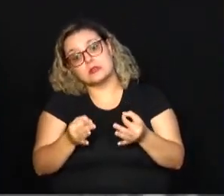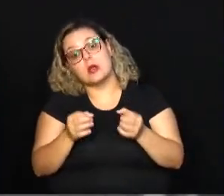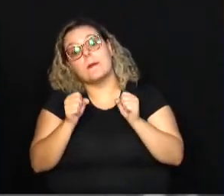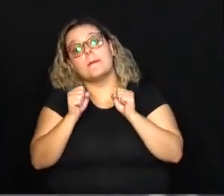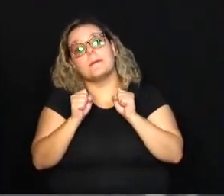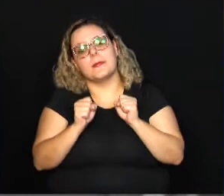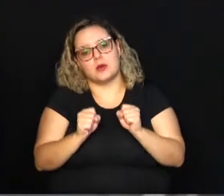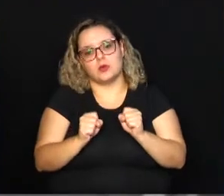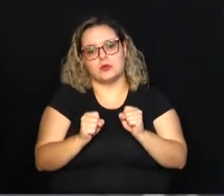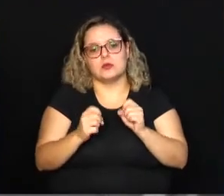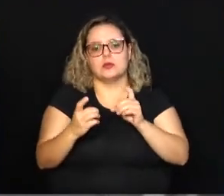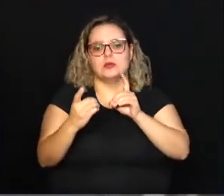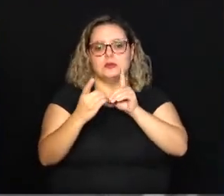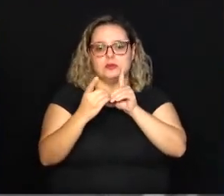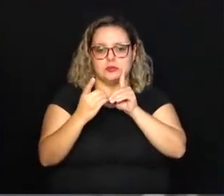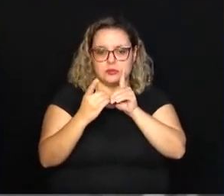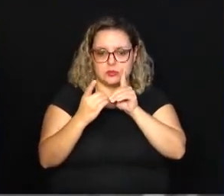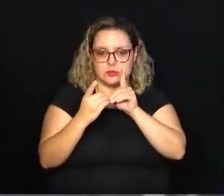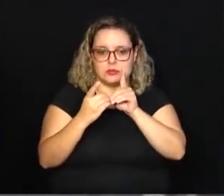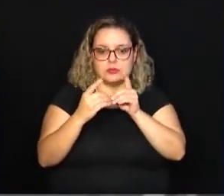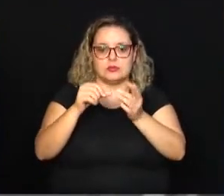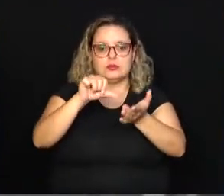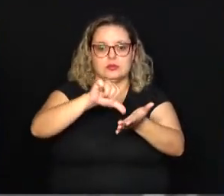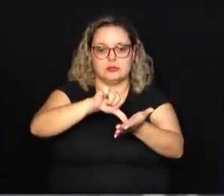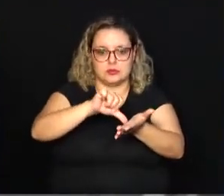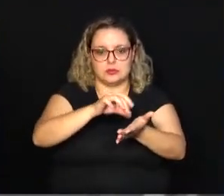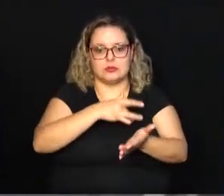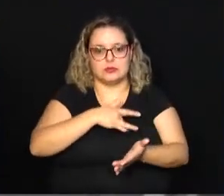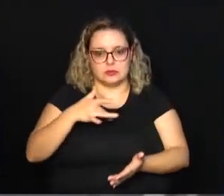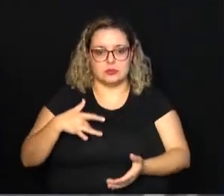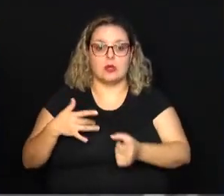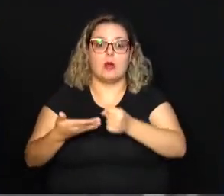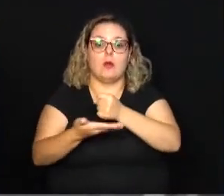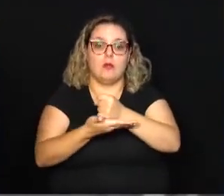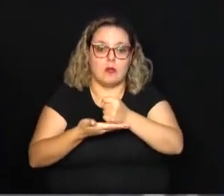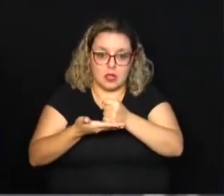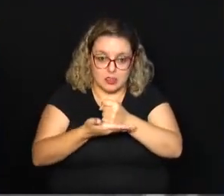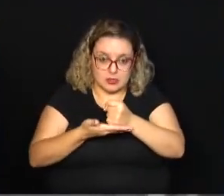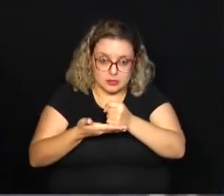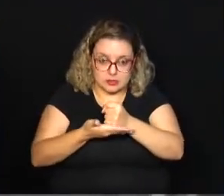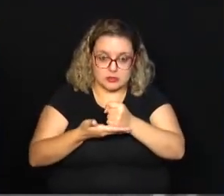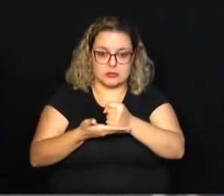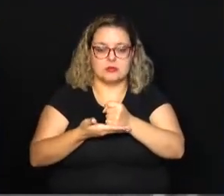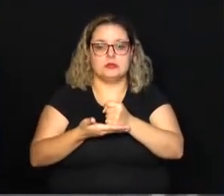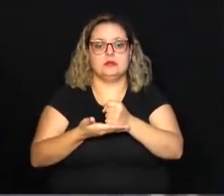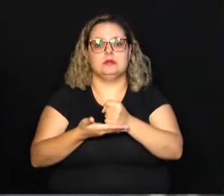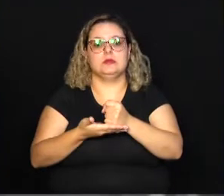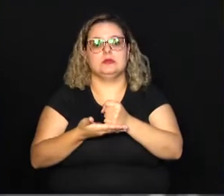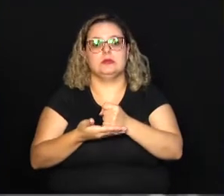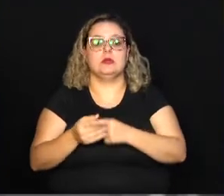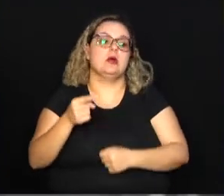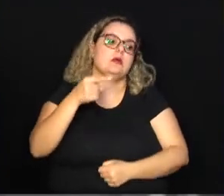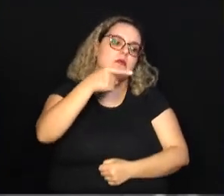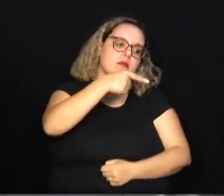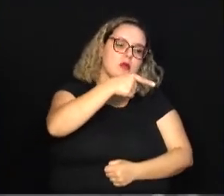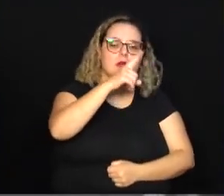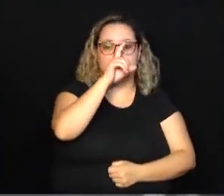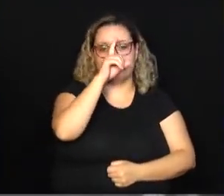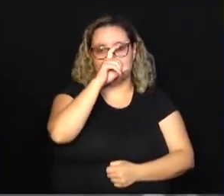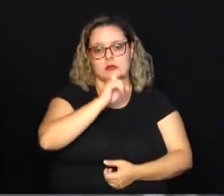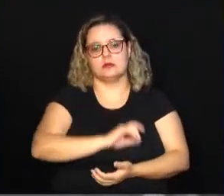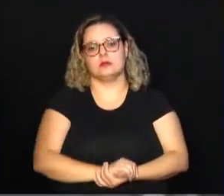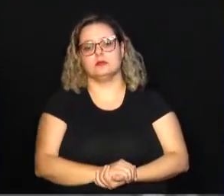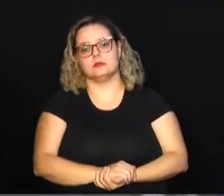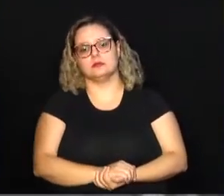atendido no centro de saúde, nas unidades básicas de saúde, se dirige ao hospital. E, às